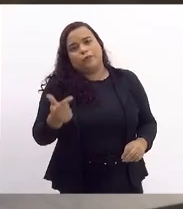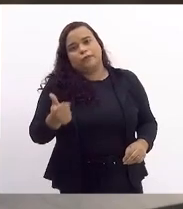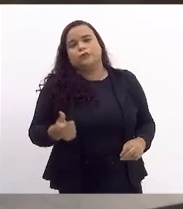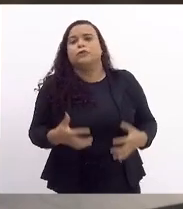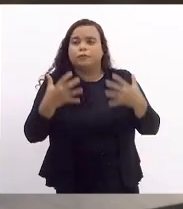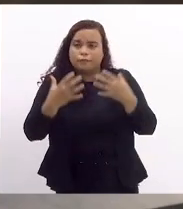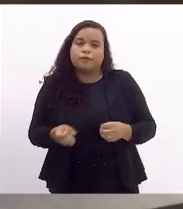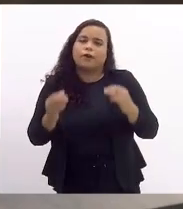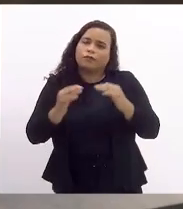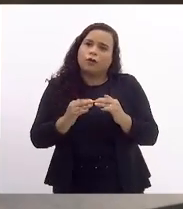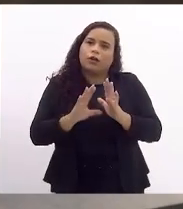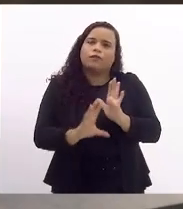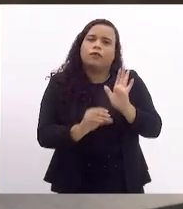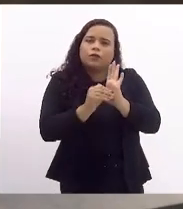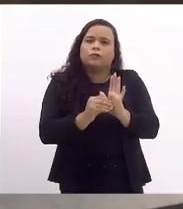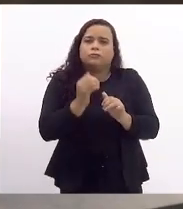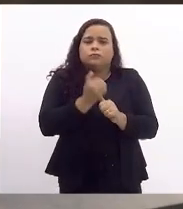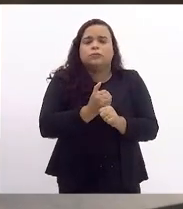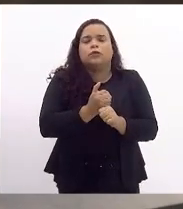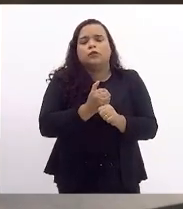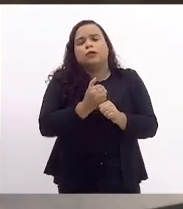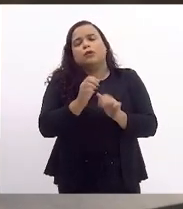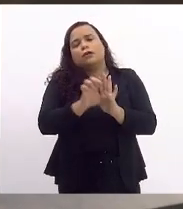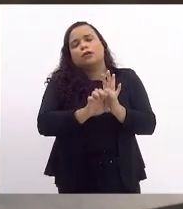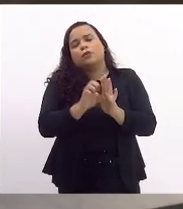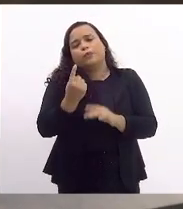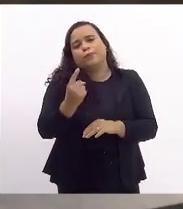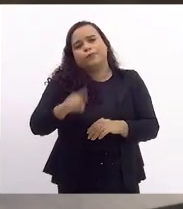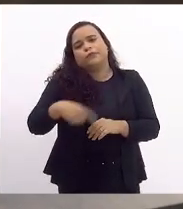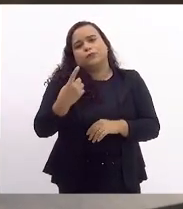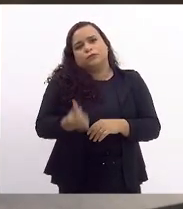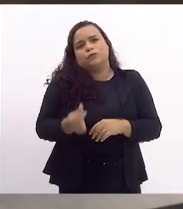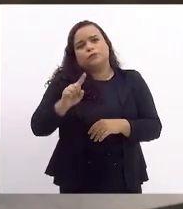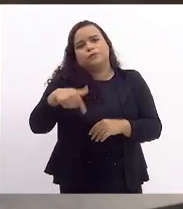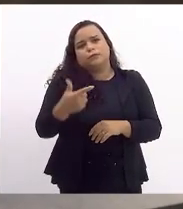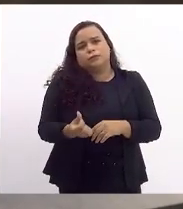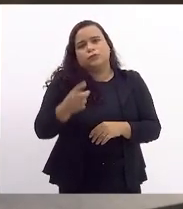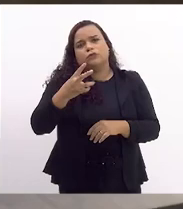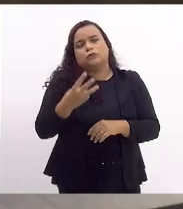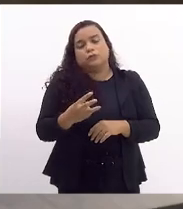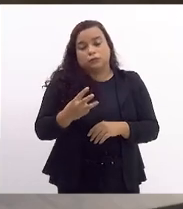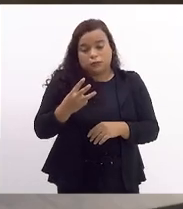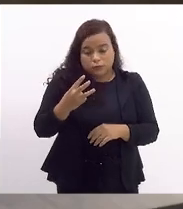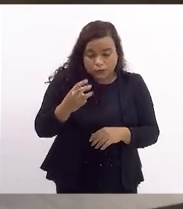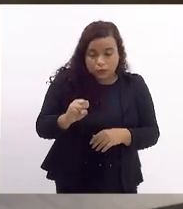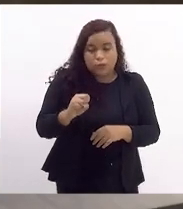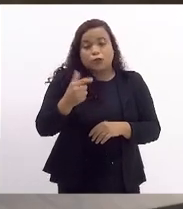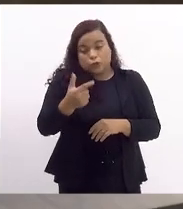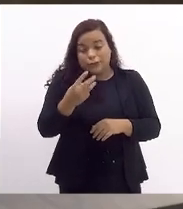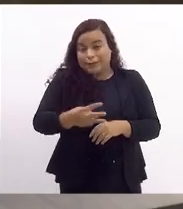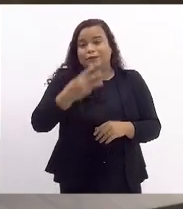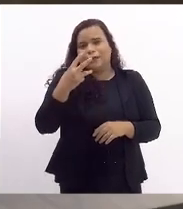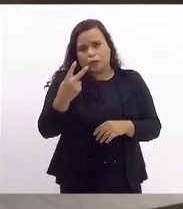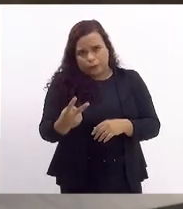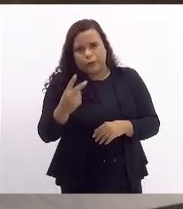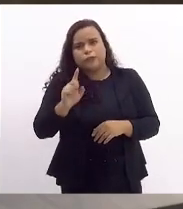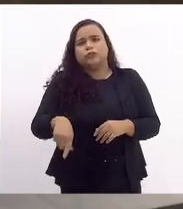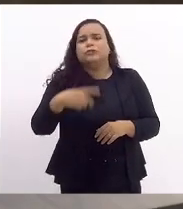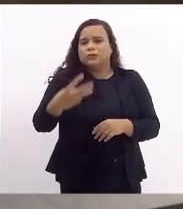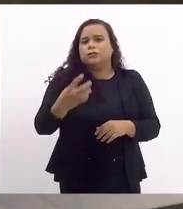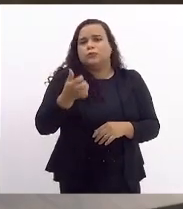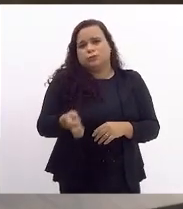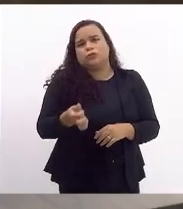favorável com subemendas emendas 11626 28 32 e 36 favorável